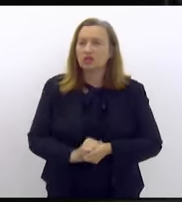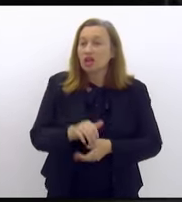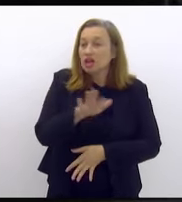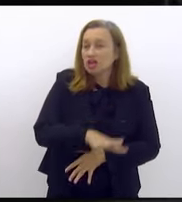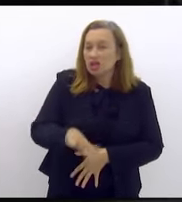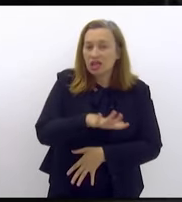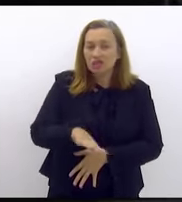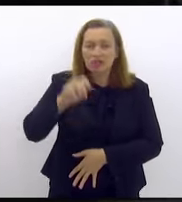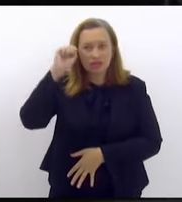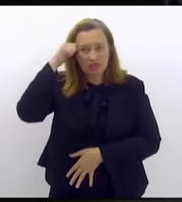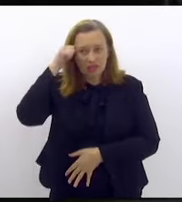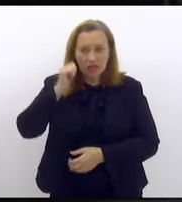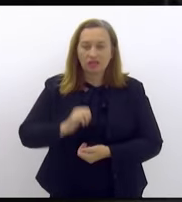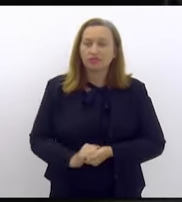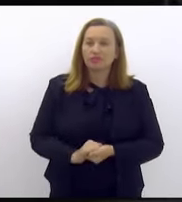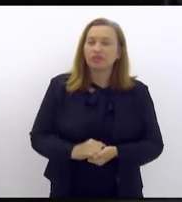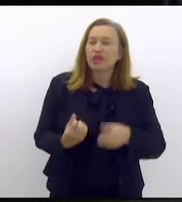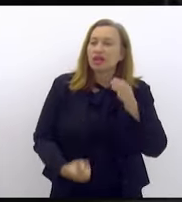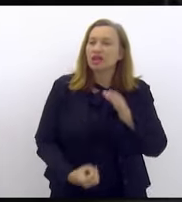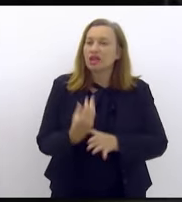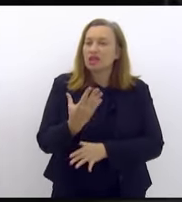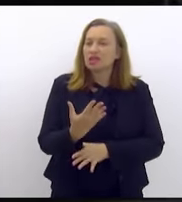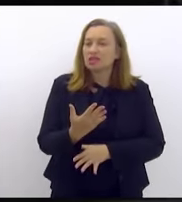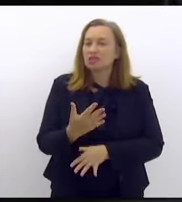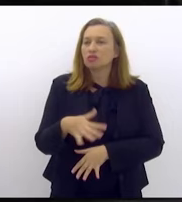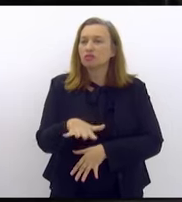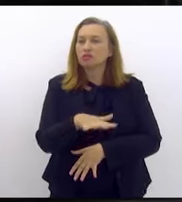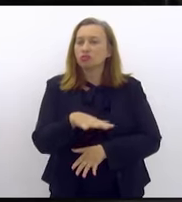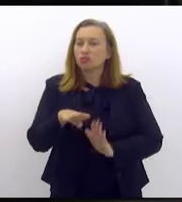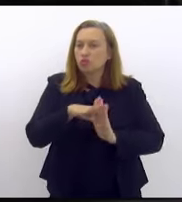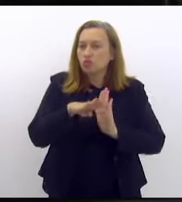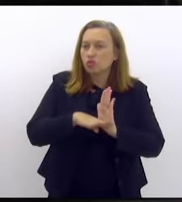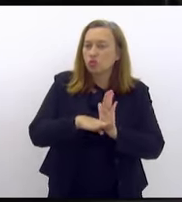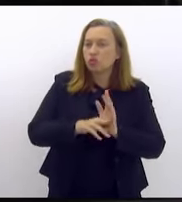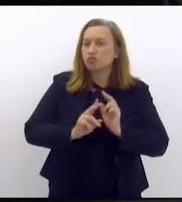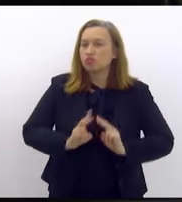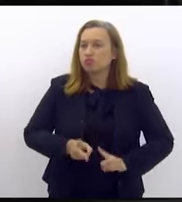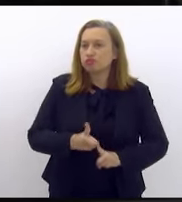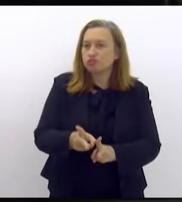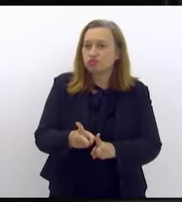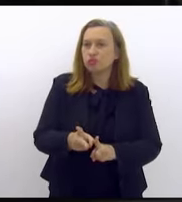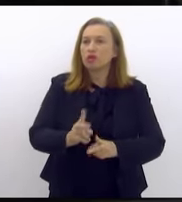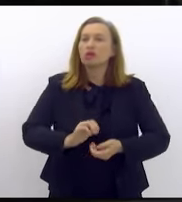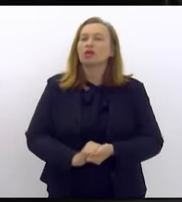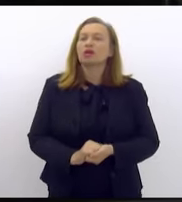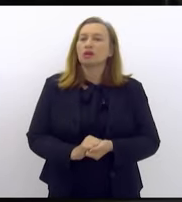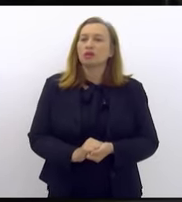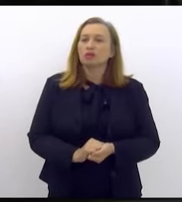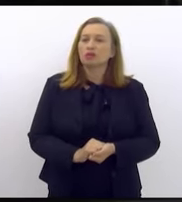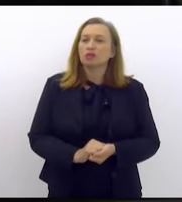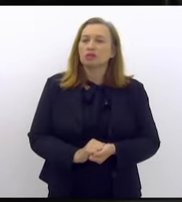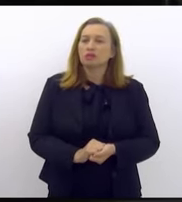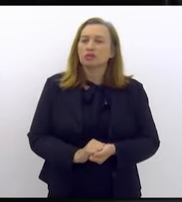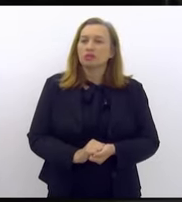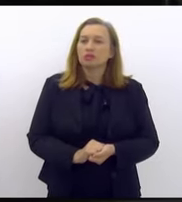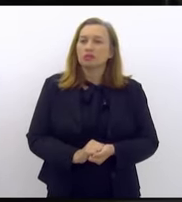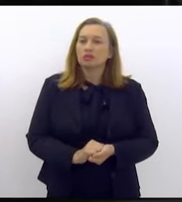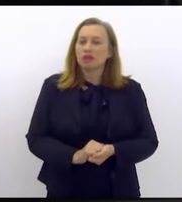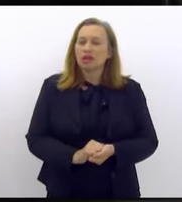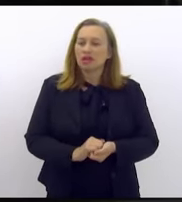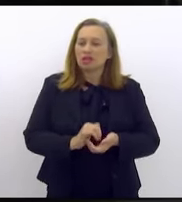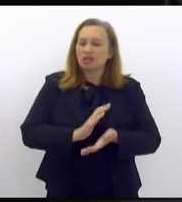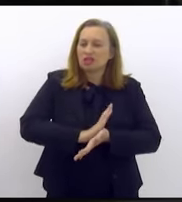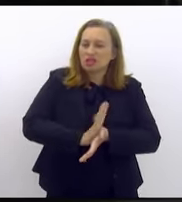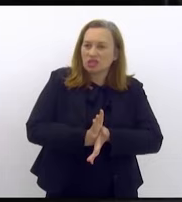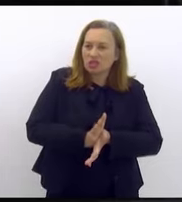crianças negras. A criação de um programa permanente é fundamental para a mitigação das consequências que